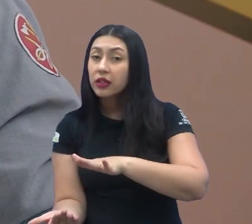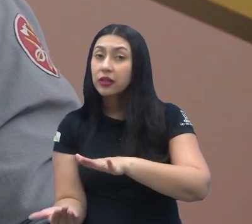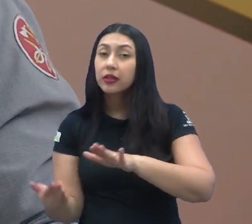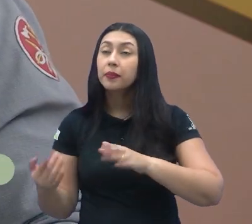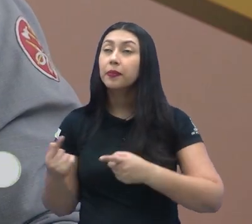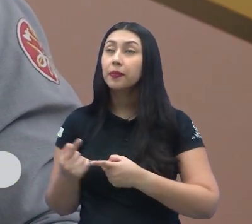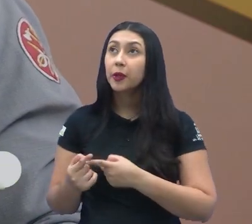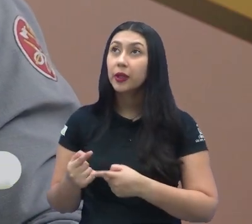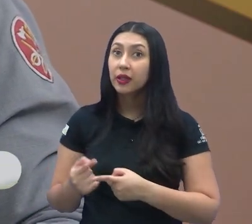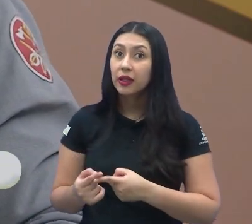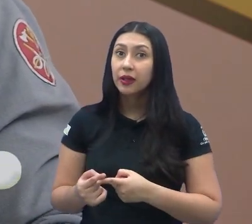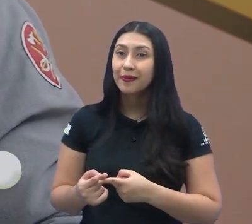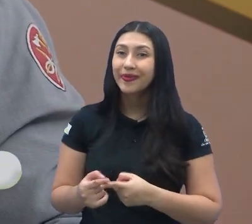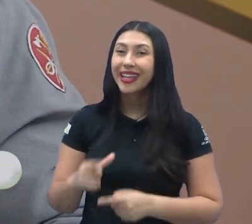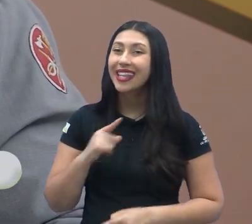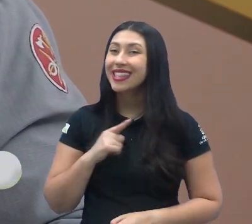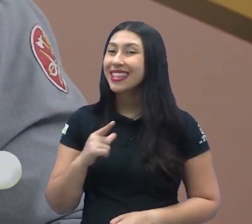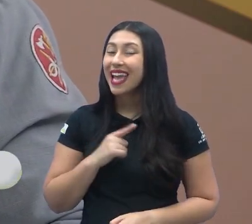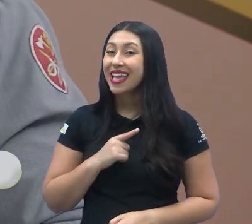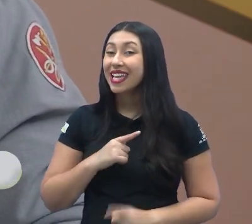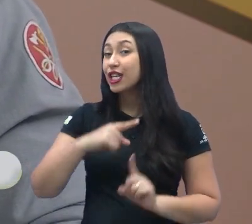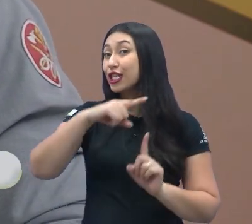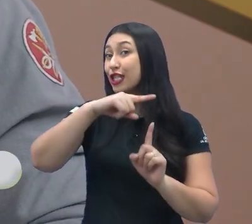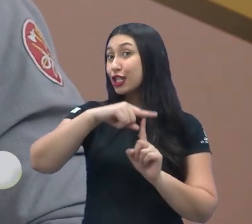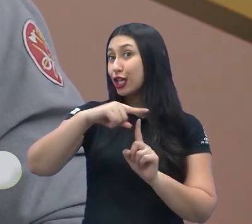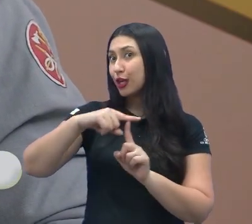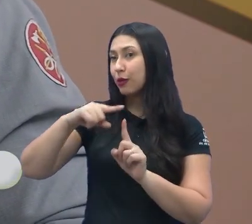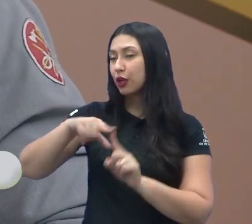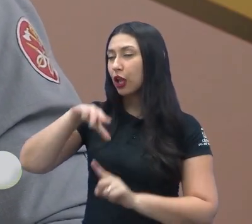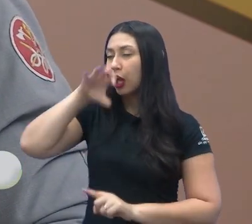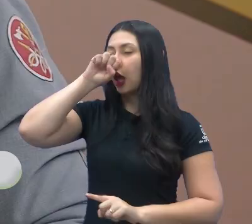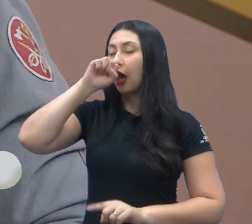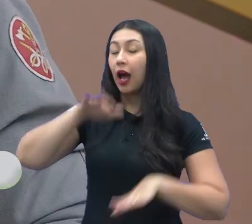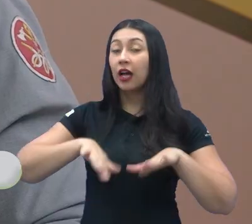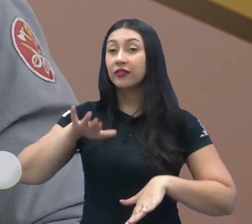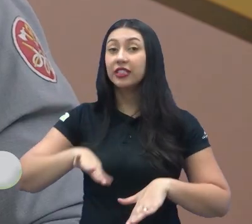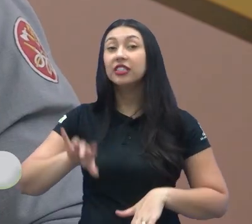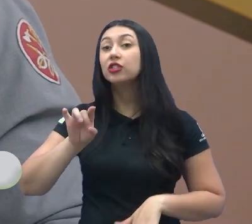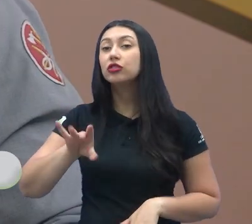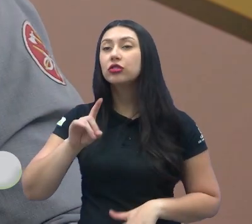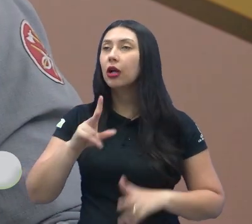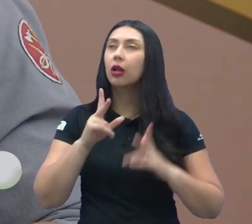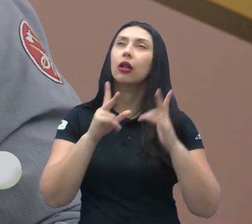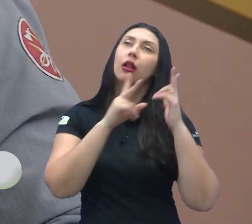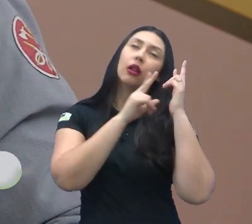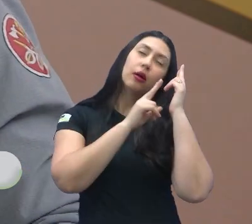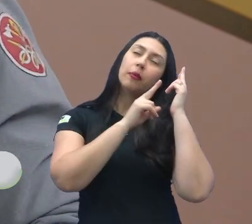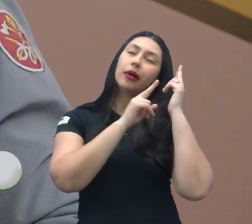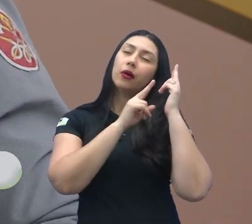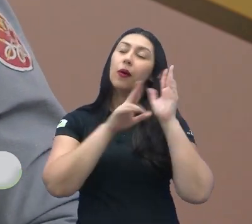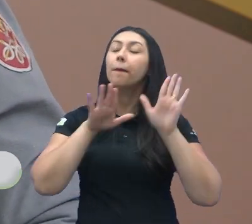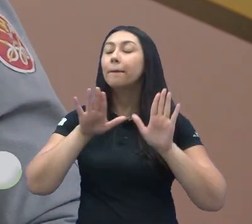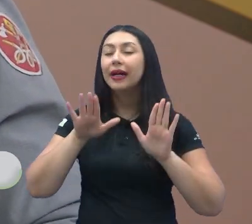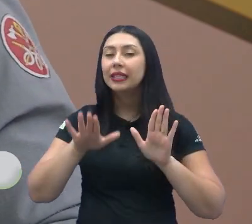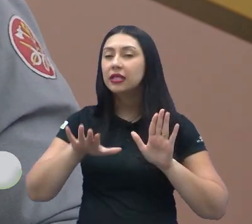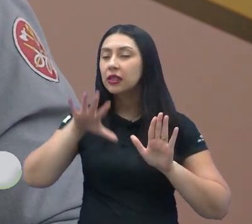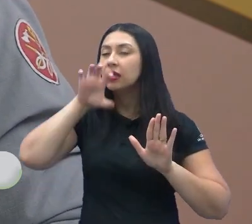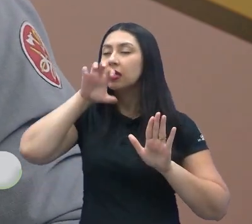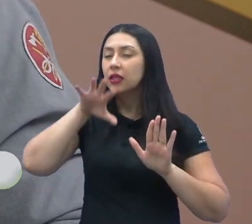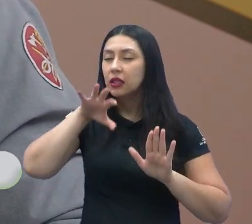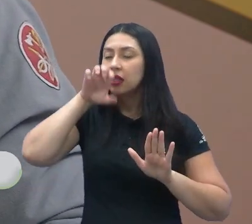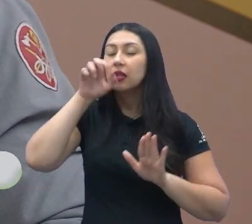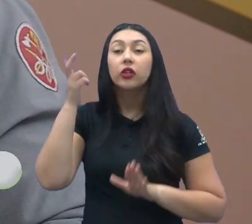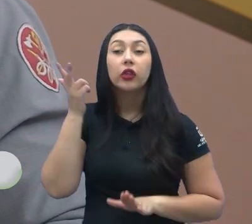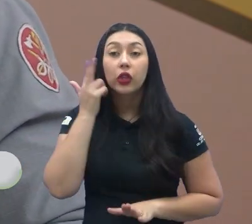porque existem vários graus de afogamento. Então, às vezes é um afogamento que a pessoa só está desacordada, ela vai voltar a respirar normalmente, ou